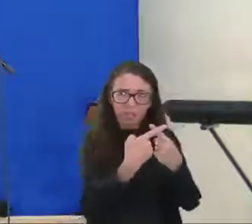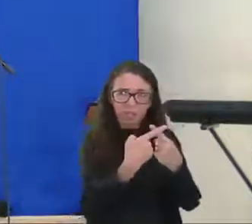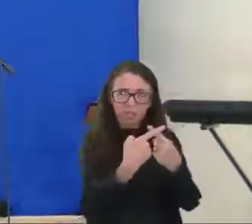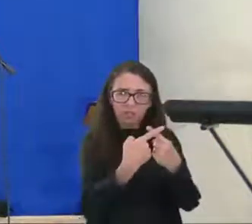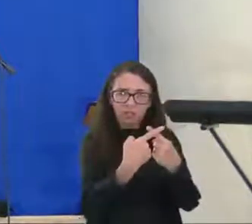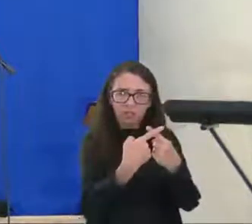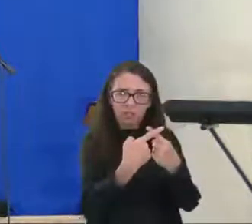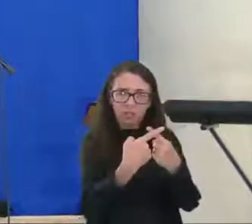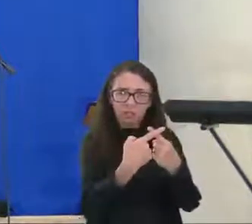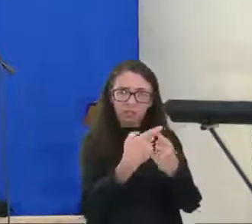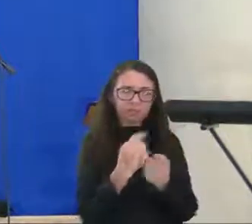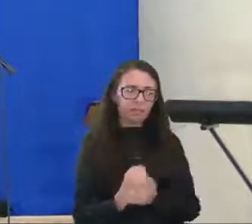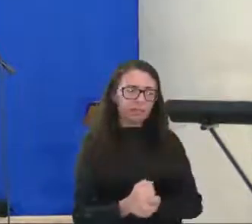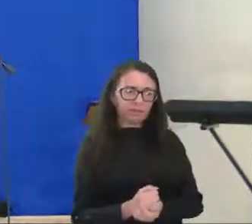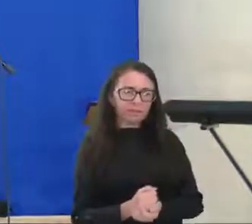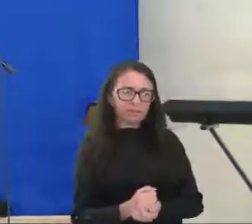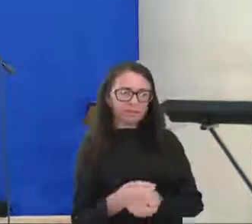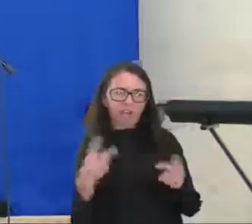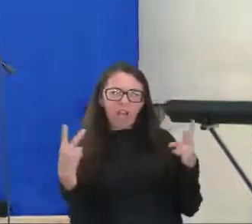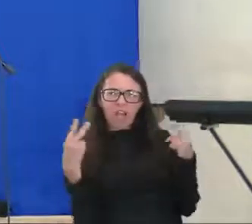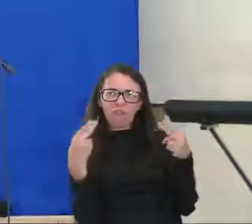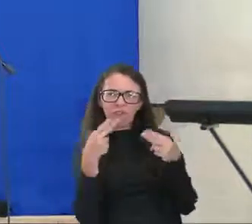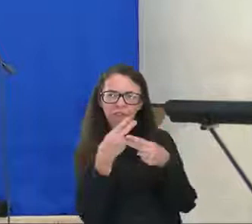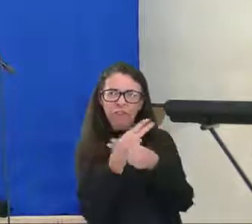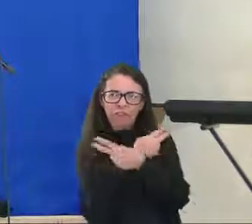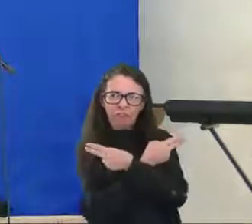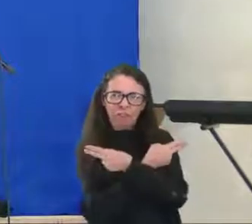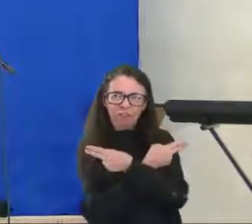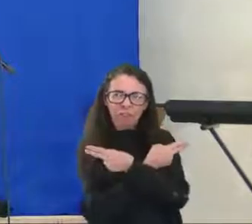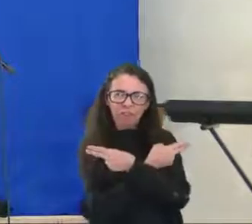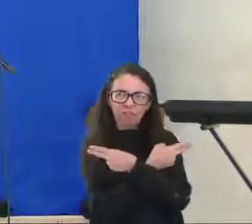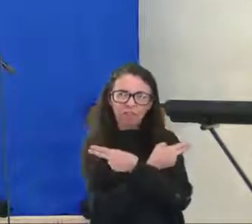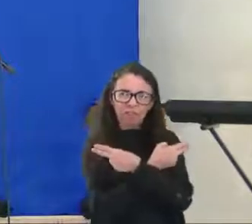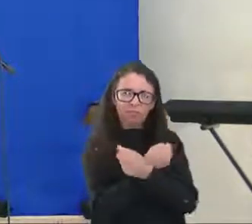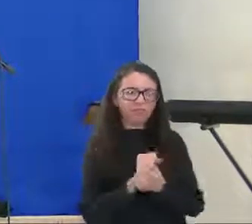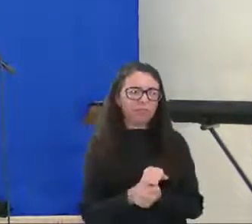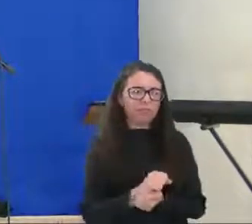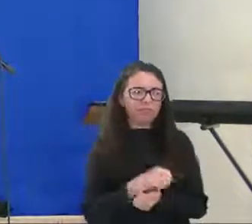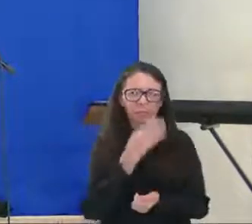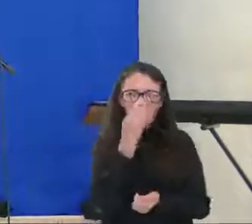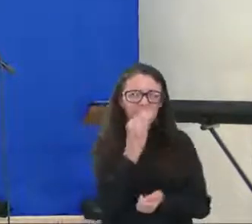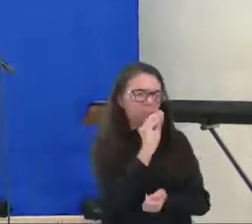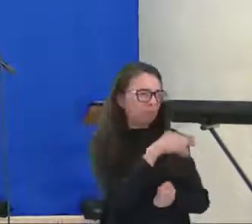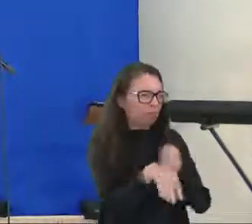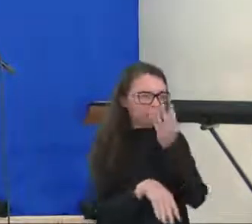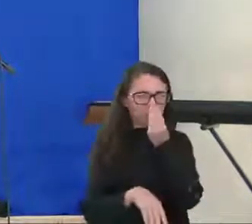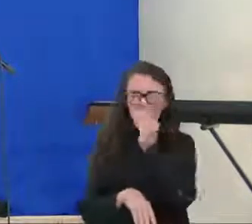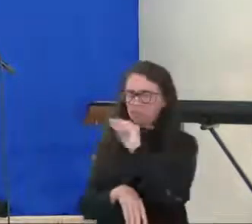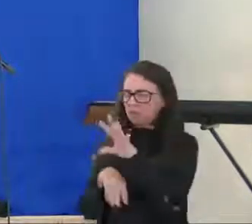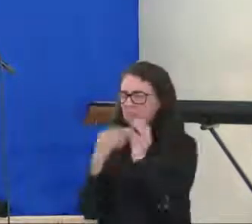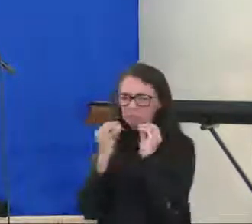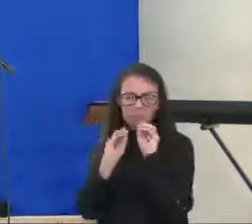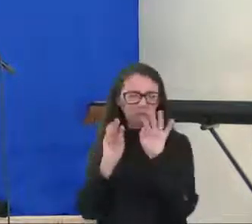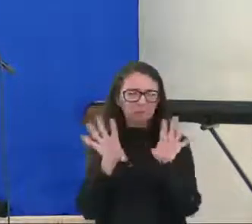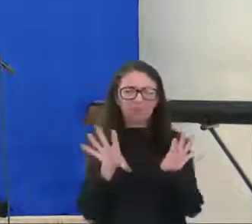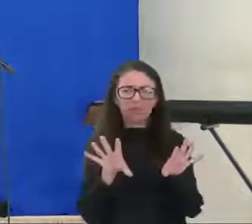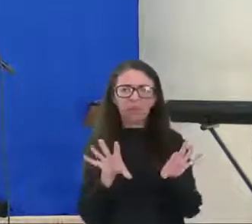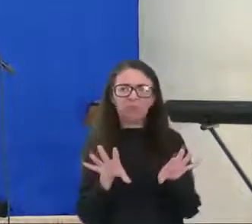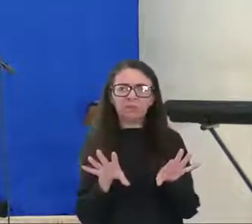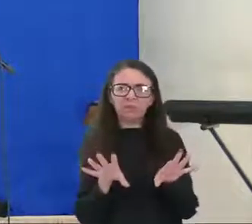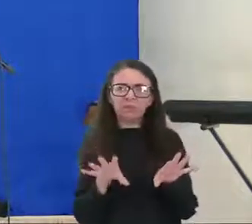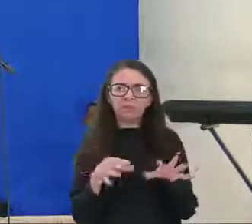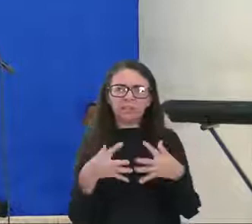não pode estar dividido. Nós somos muito importantes. Todos nós. E os